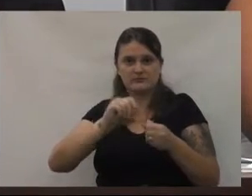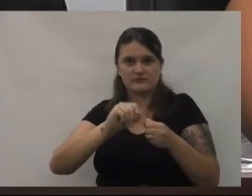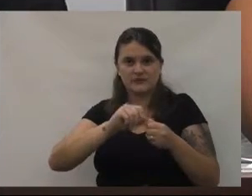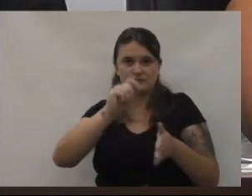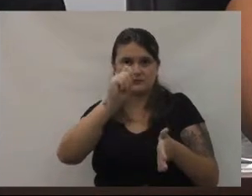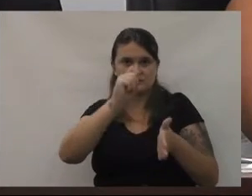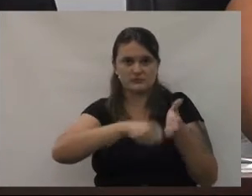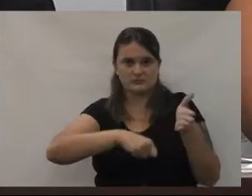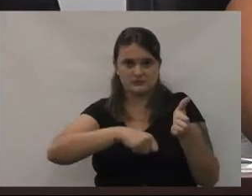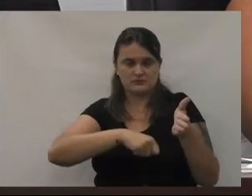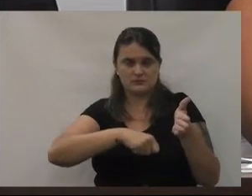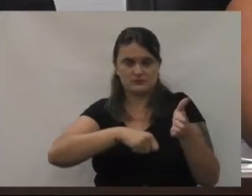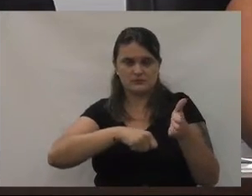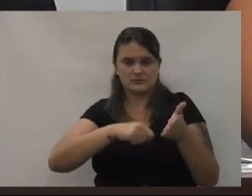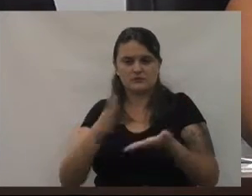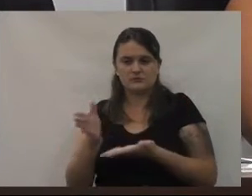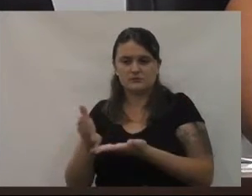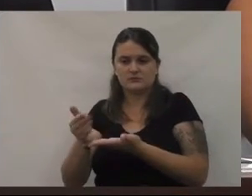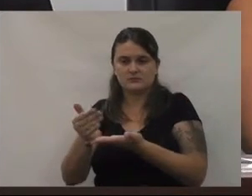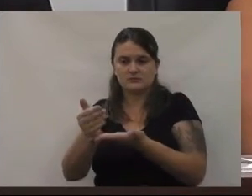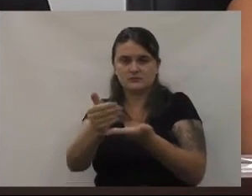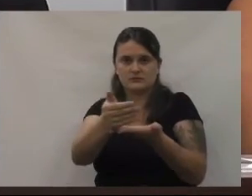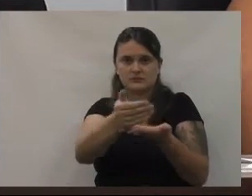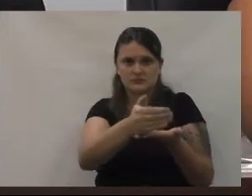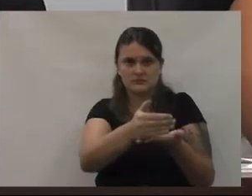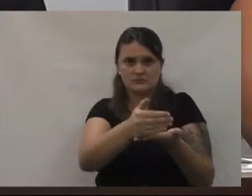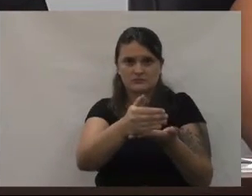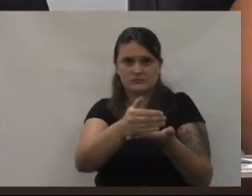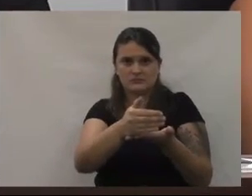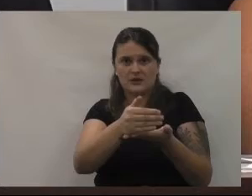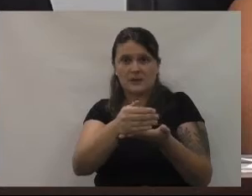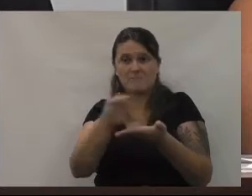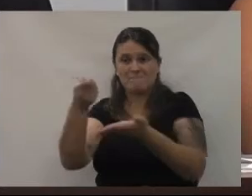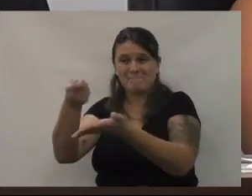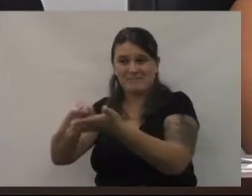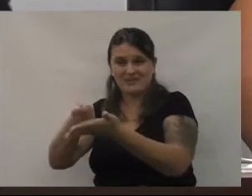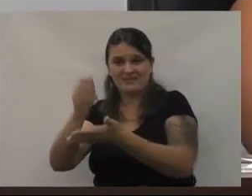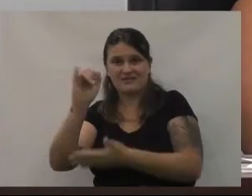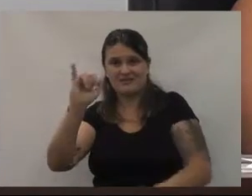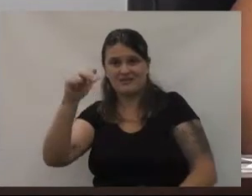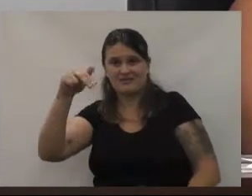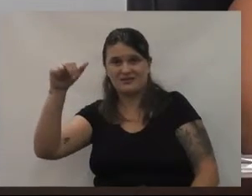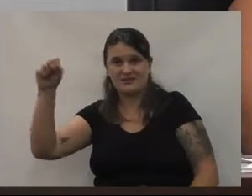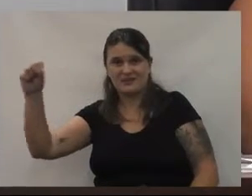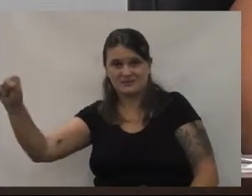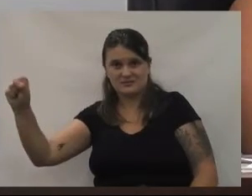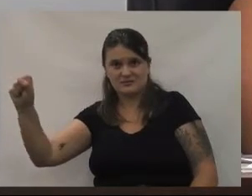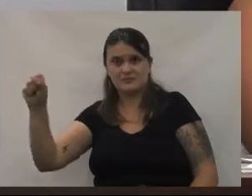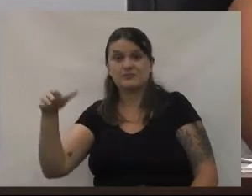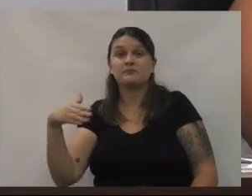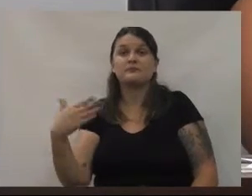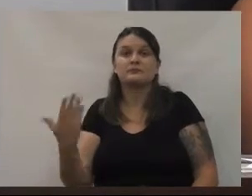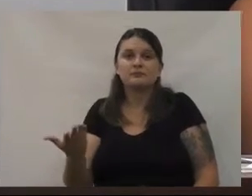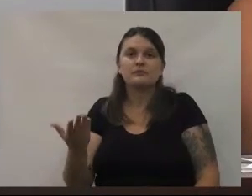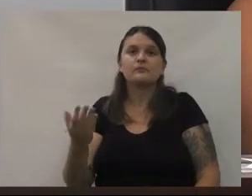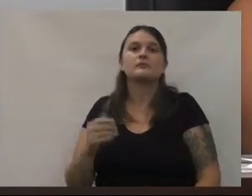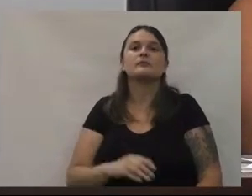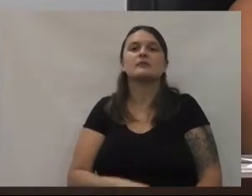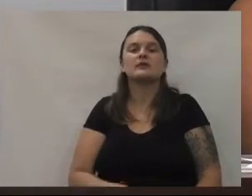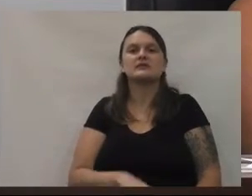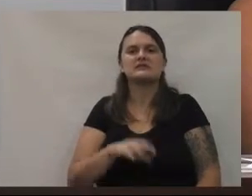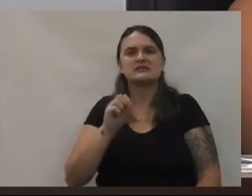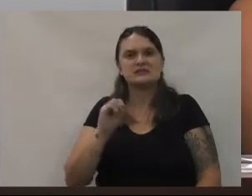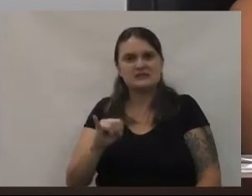de trabalho e o recolhimento vai ser ao INSS. Perfeito. Ou seja,